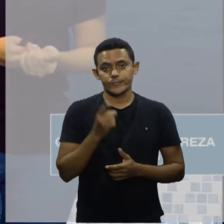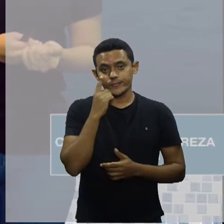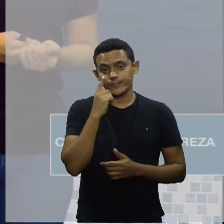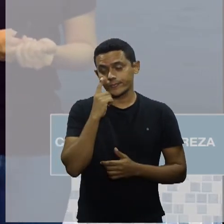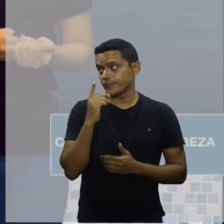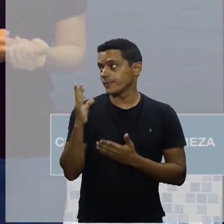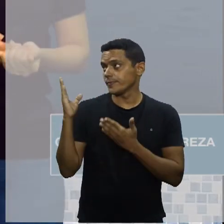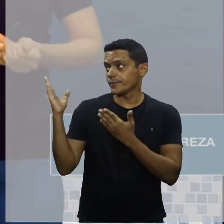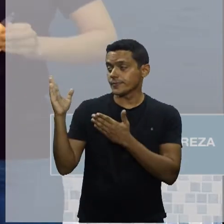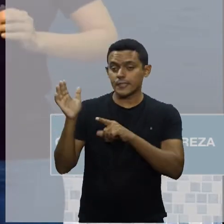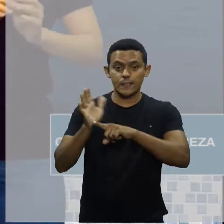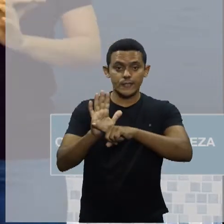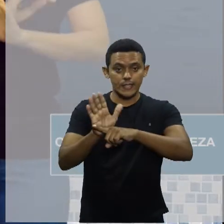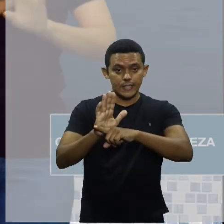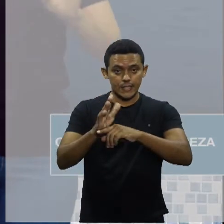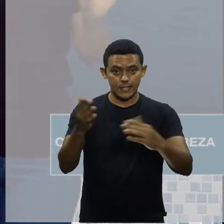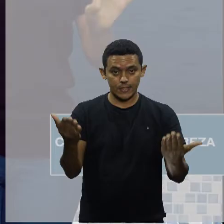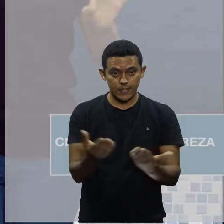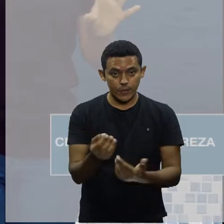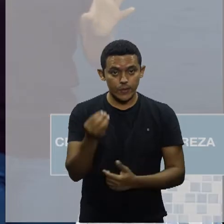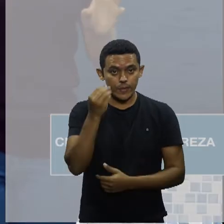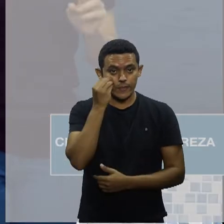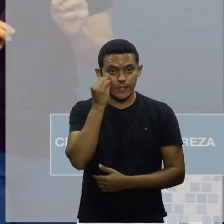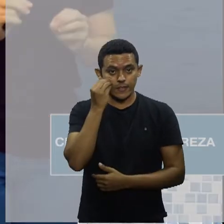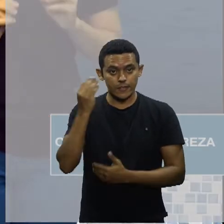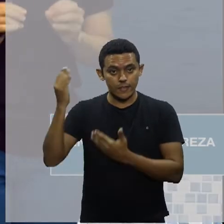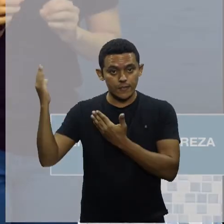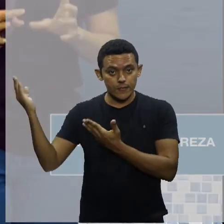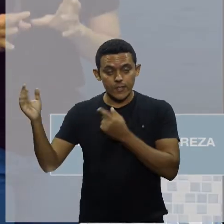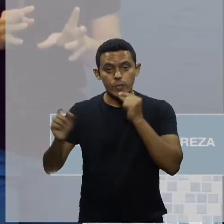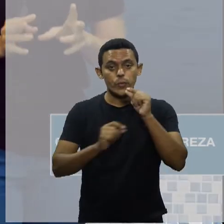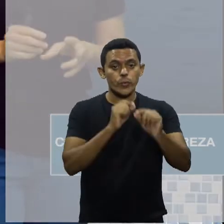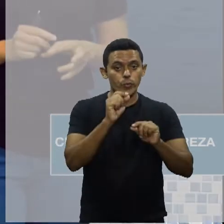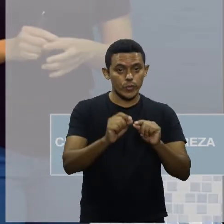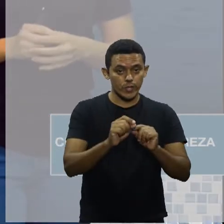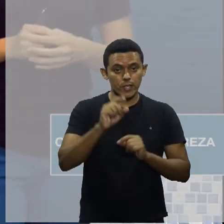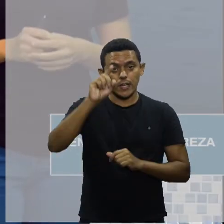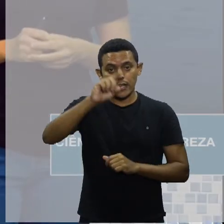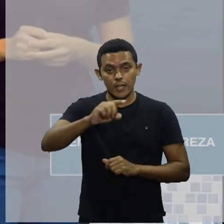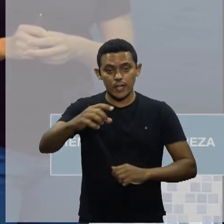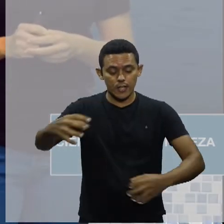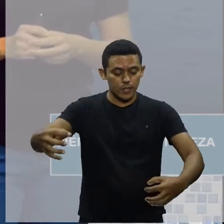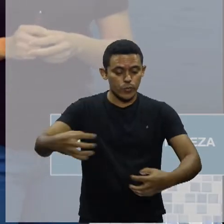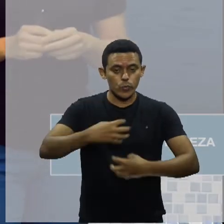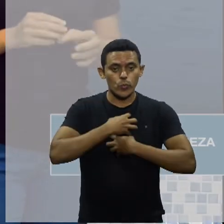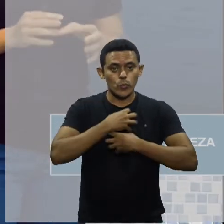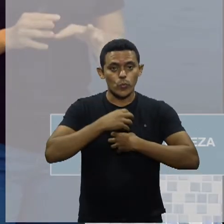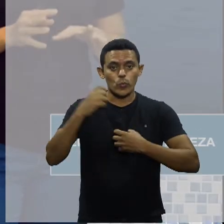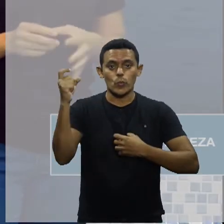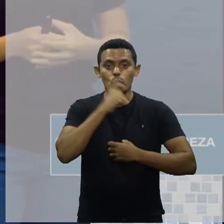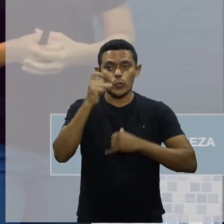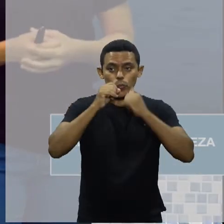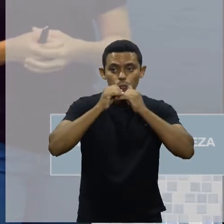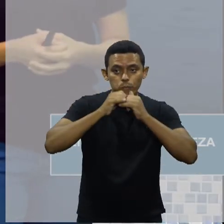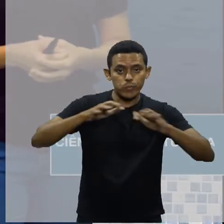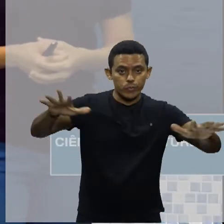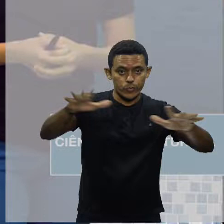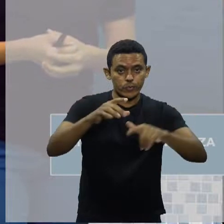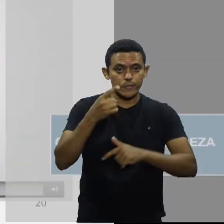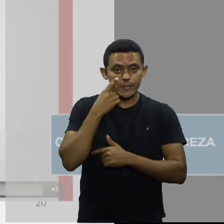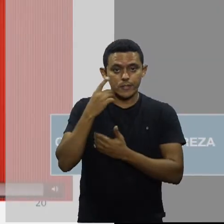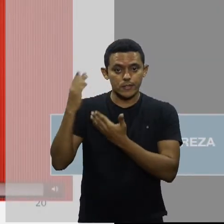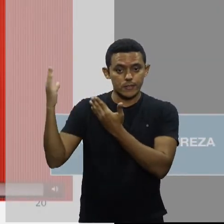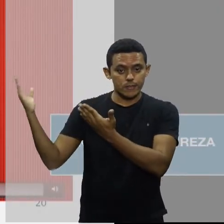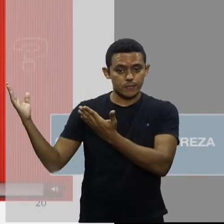Catarina, certo? E ele traz rapidamente o impacto das fake news de uma forma mais divertida.